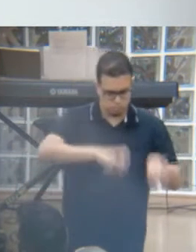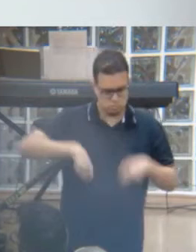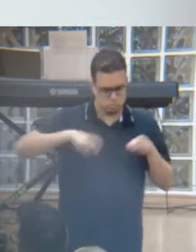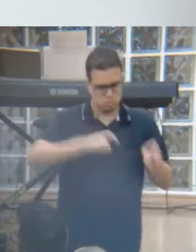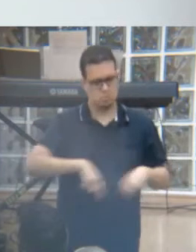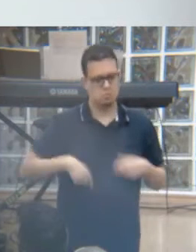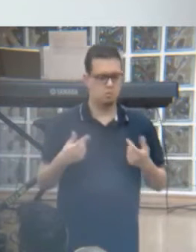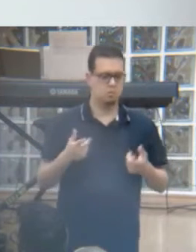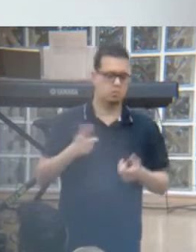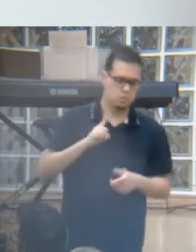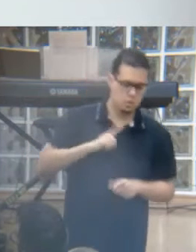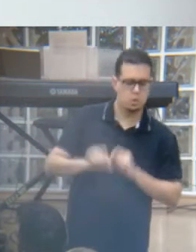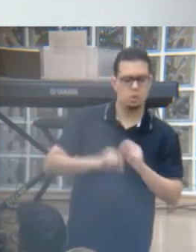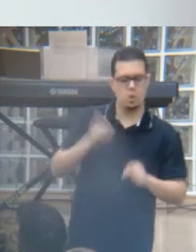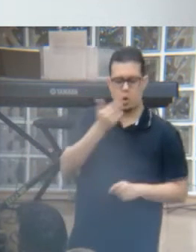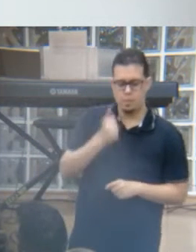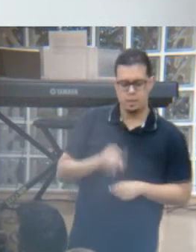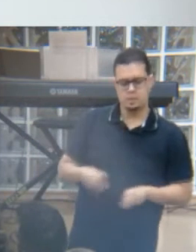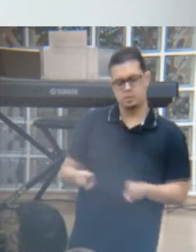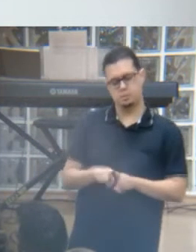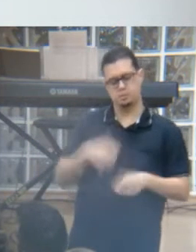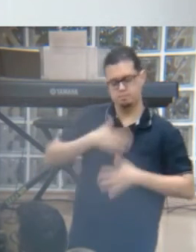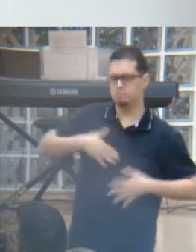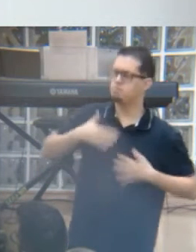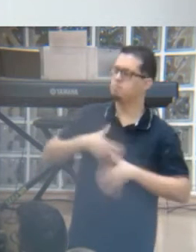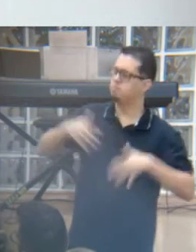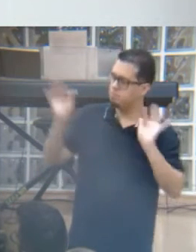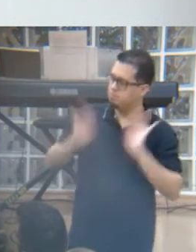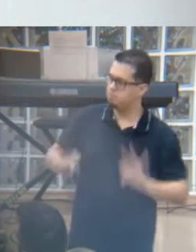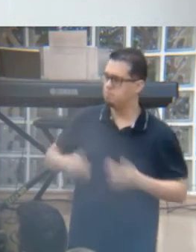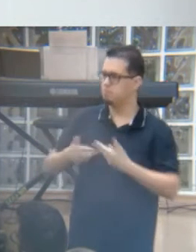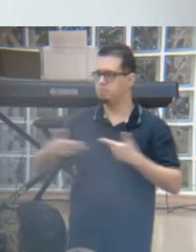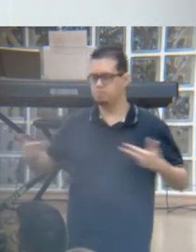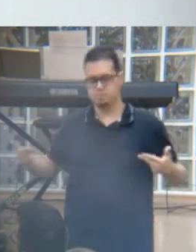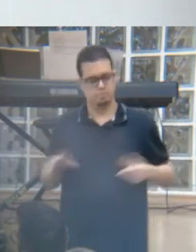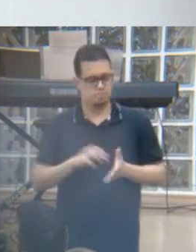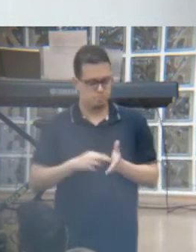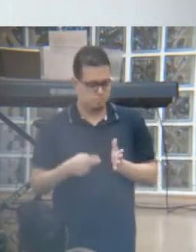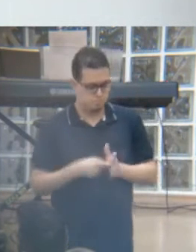ficariam satisfeitos e felizes. É a parte que cabe ao Senhor,